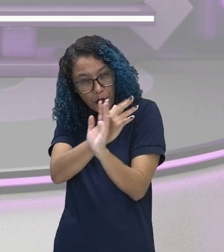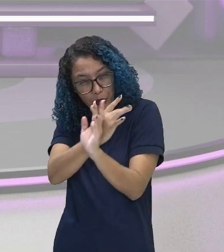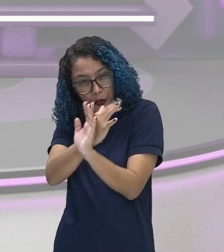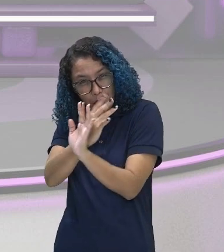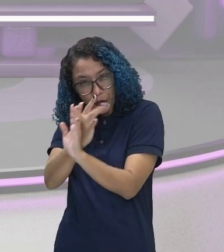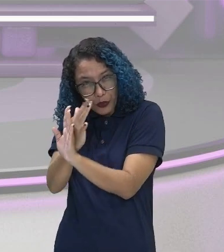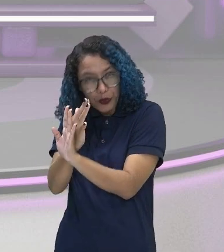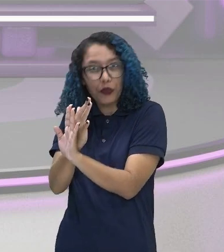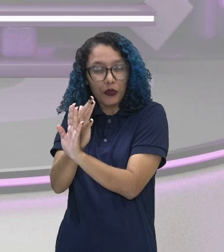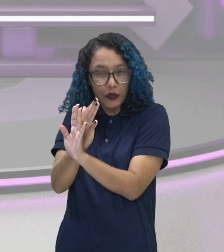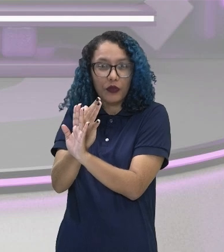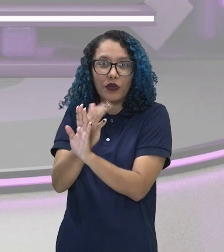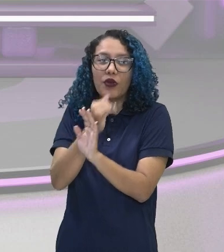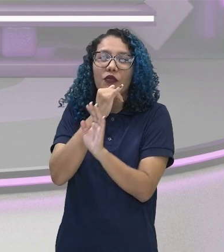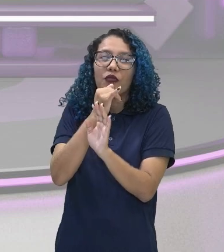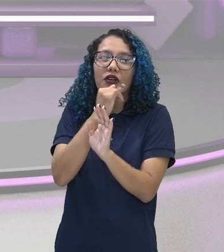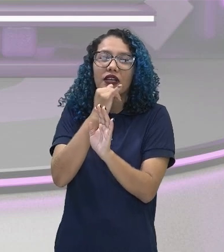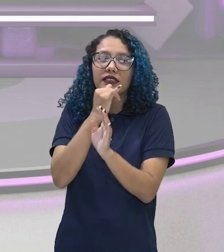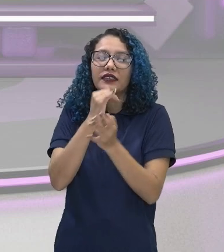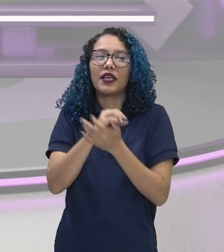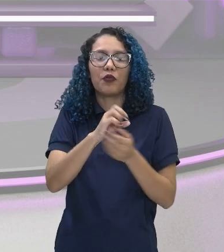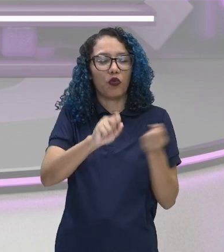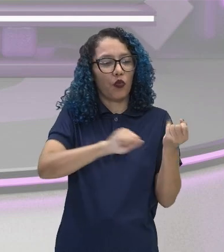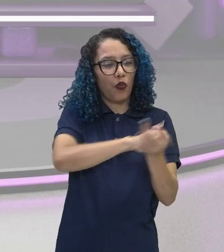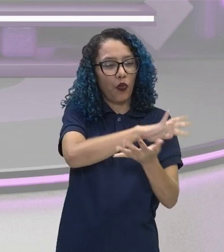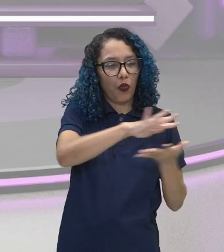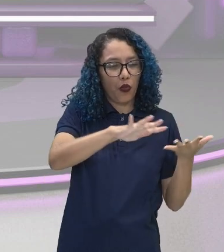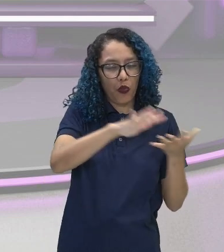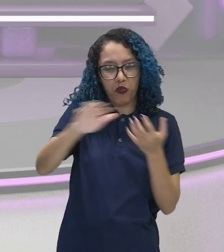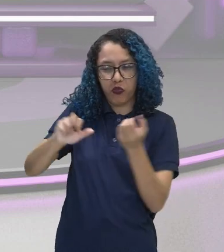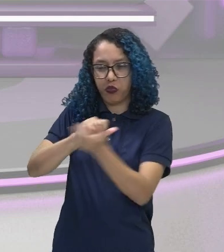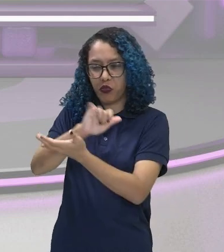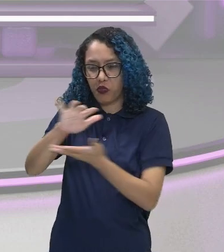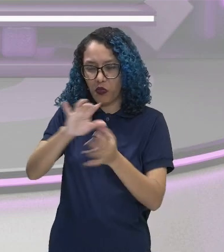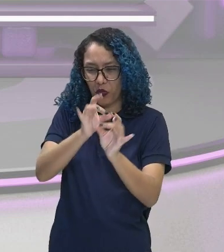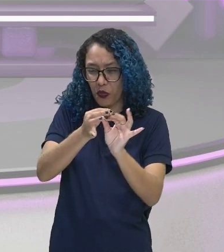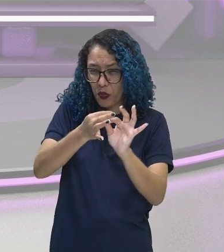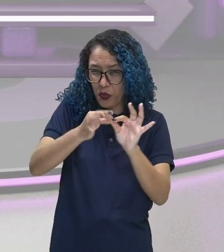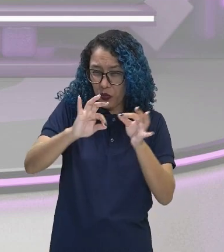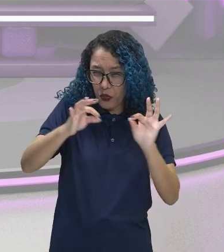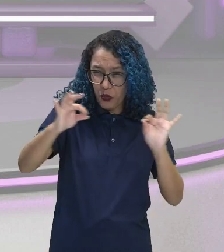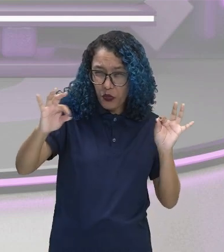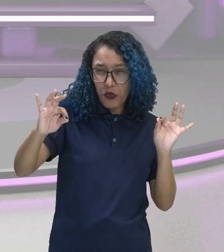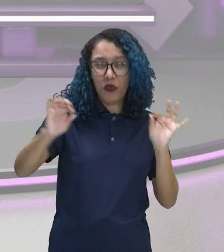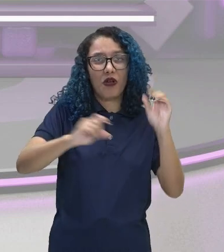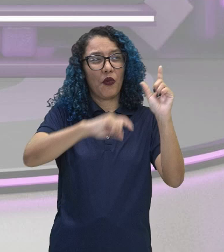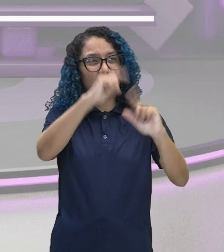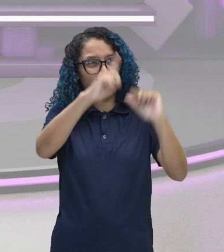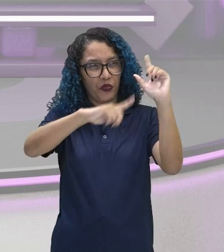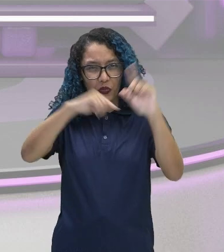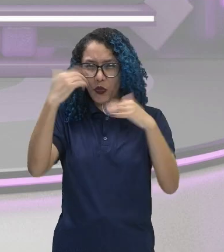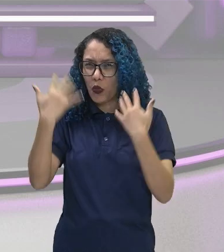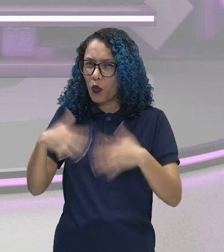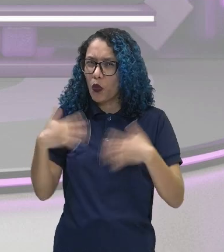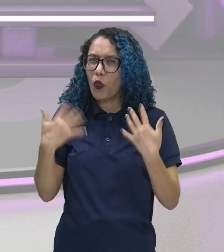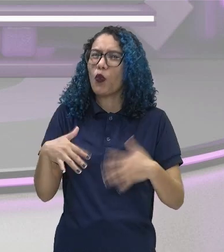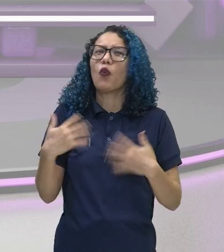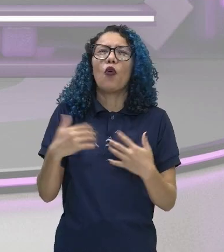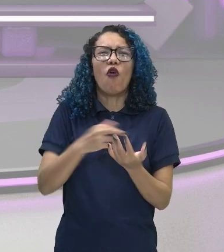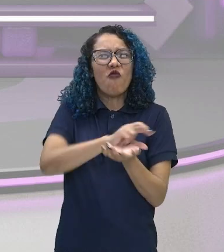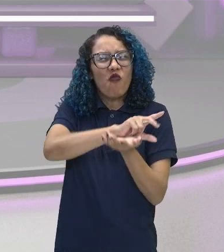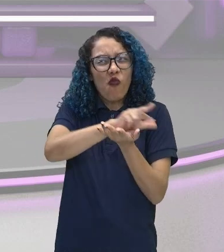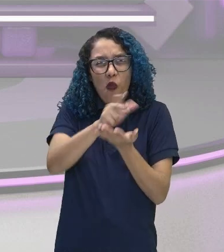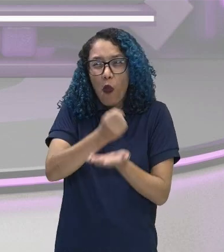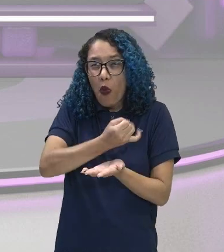como a distância entre duas galáxias, o número de estrelas do universo. Isso aí são números ditos sendo muito